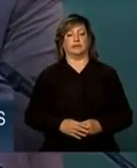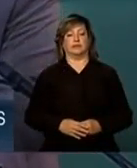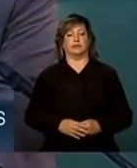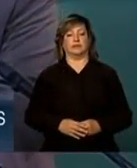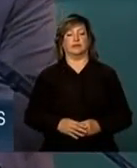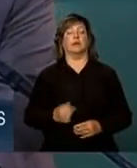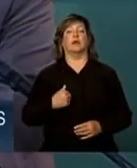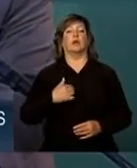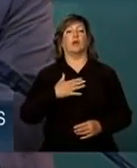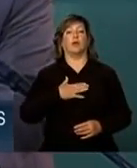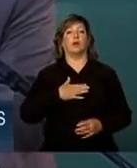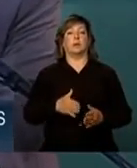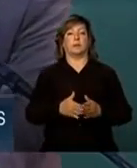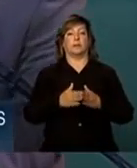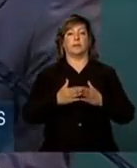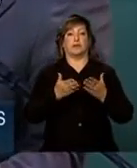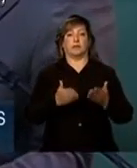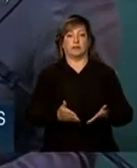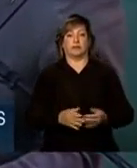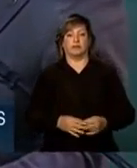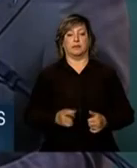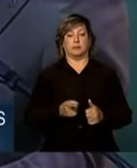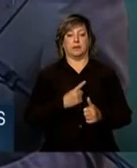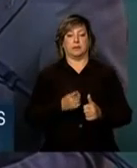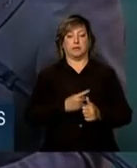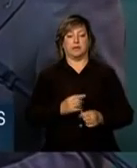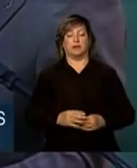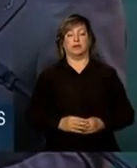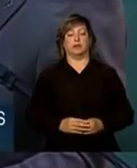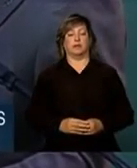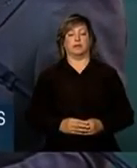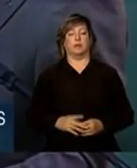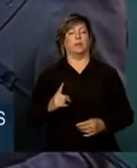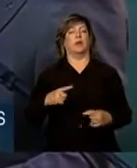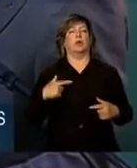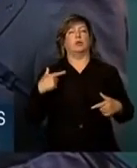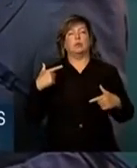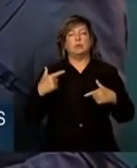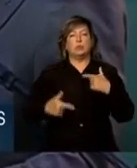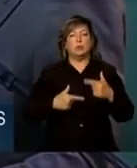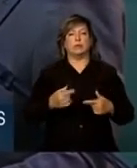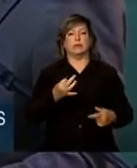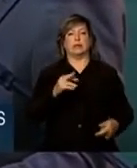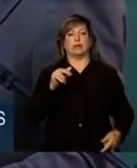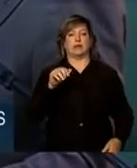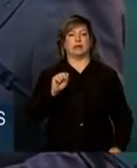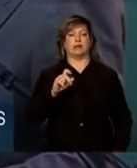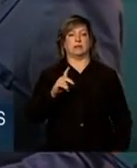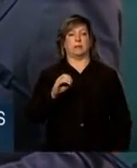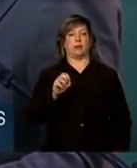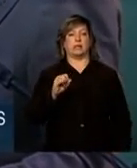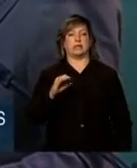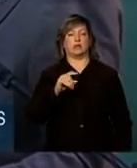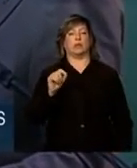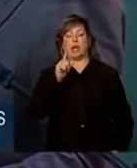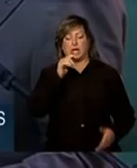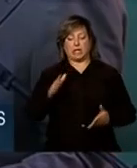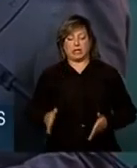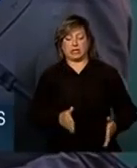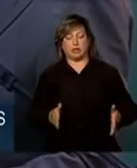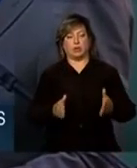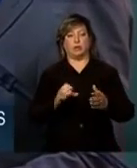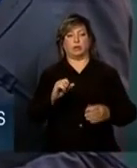alguns pedidos a Vossa Excelência. Primeiro, uma luta pela transposição do Rio São Francisco,